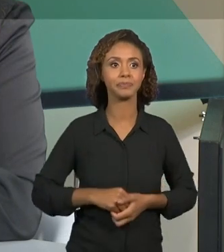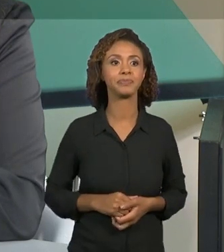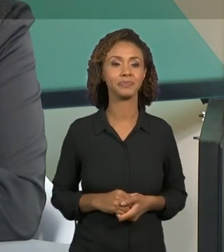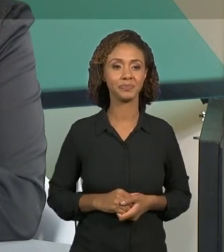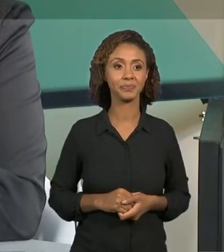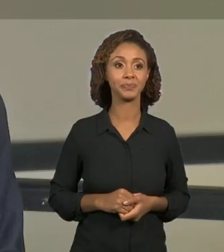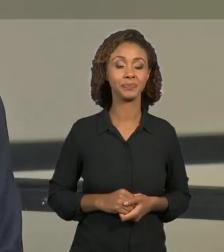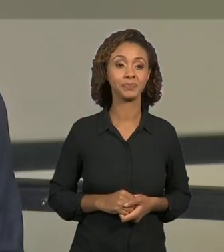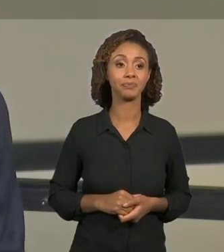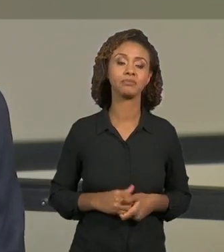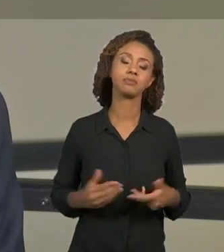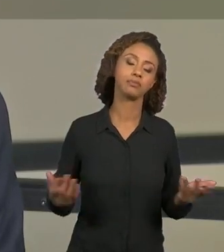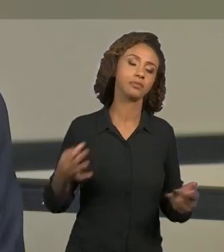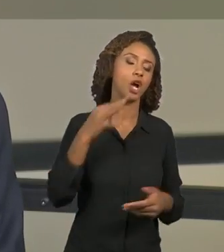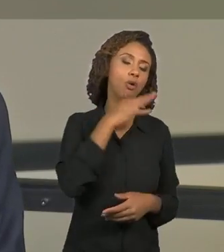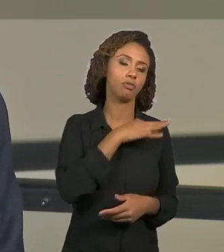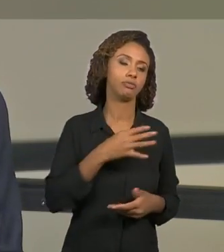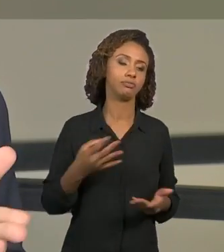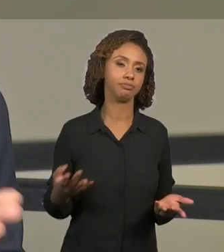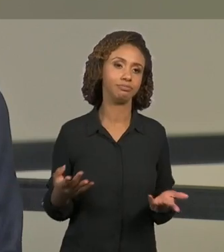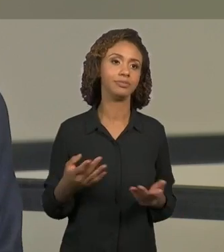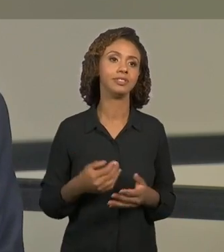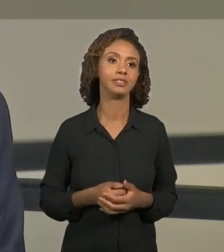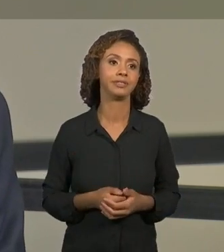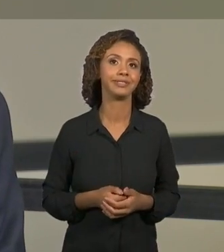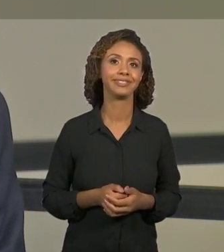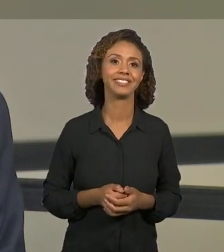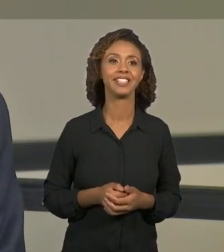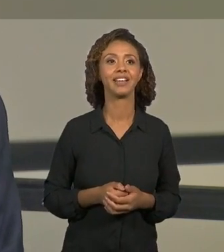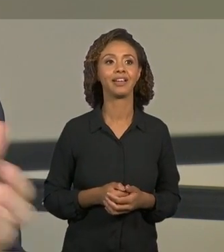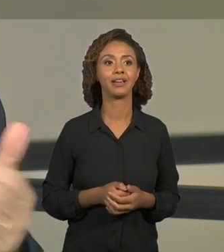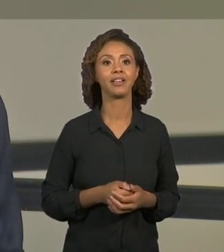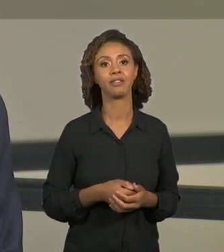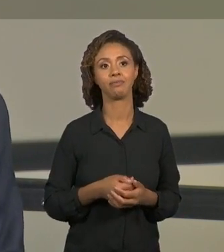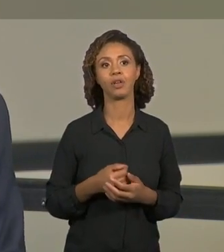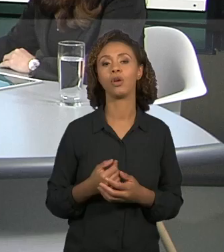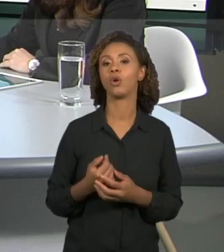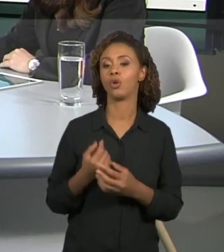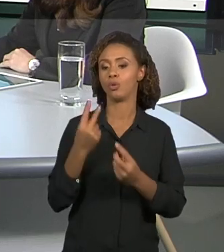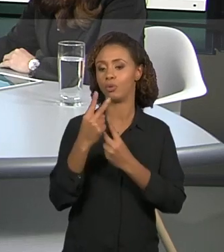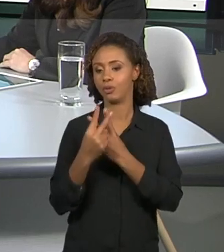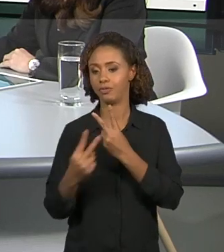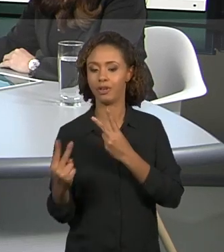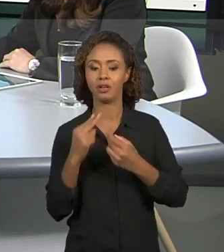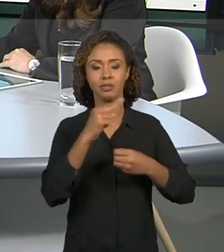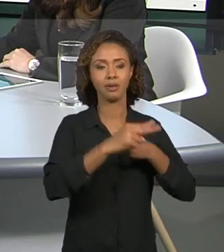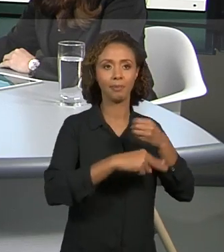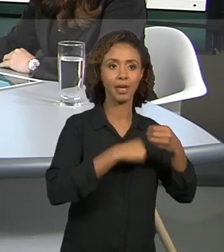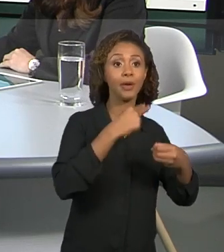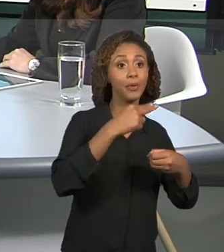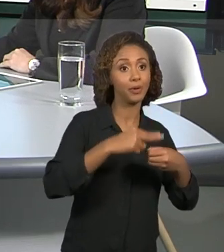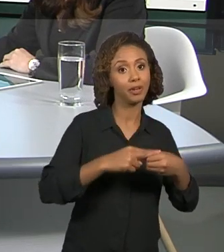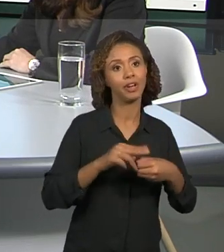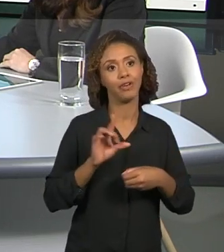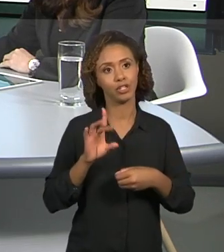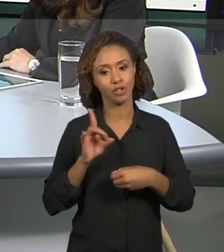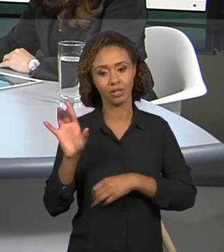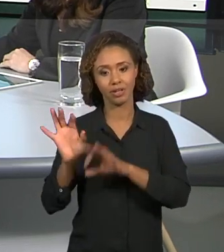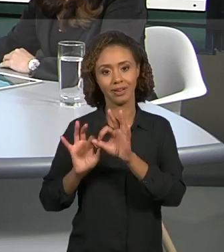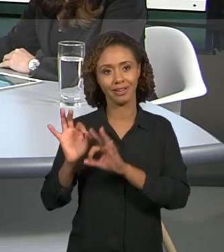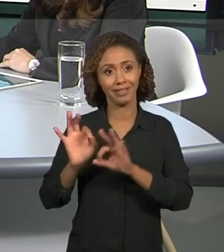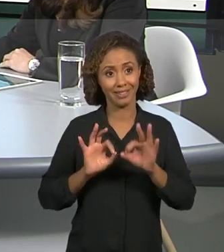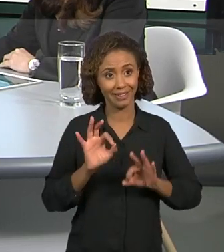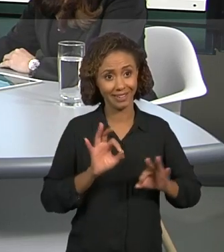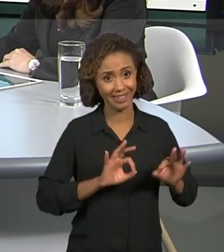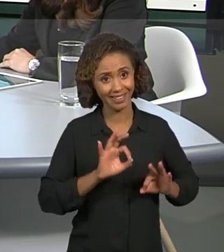coordenação é óbvio que nós não está sozinho nessa em universo em o nessa nessa execução desse curso lá